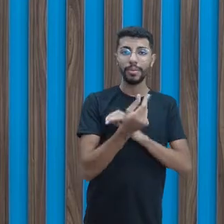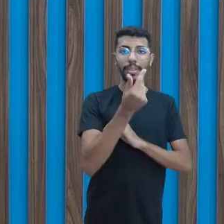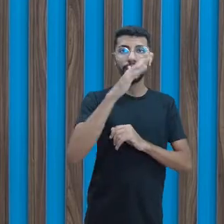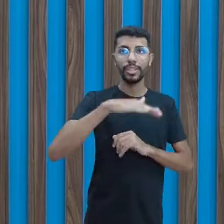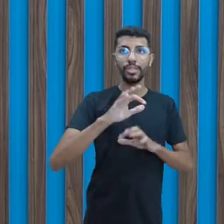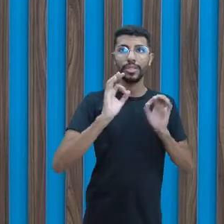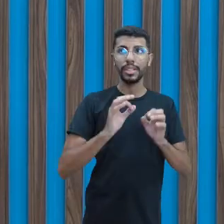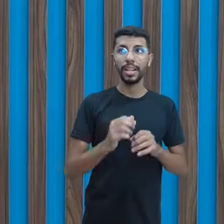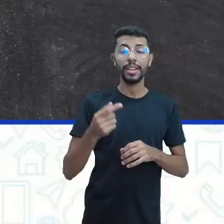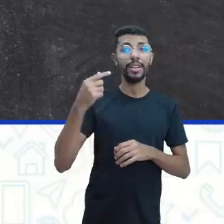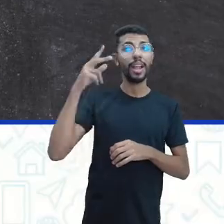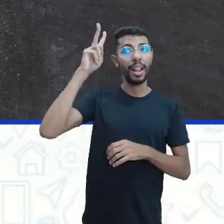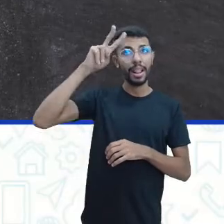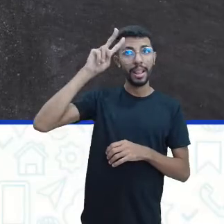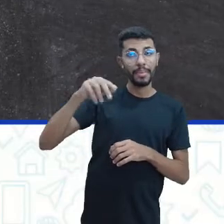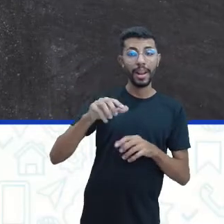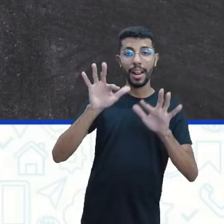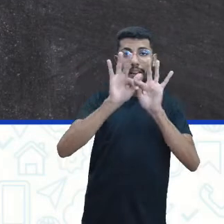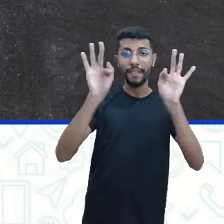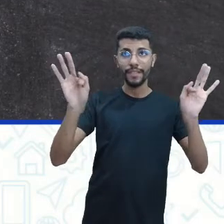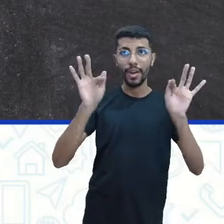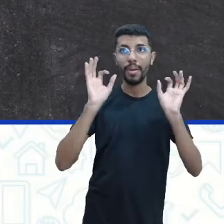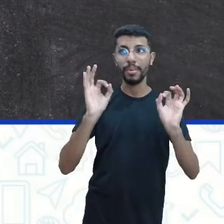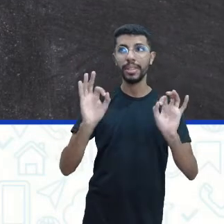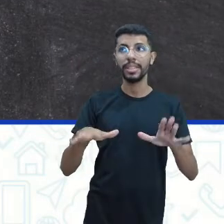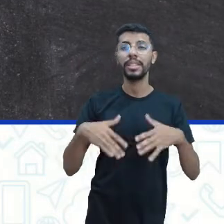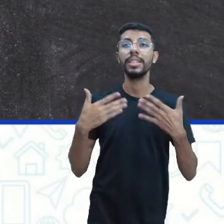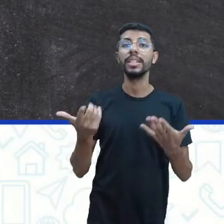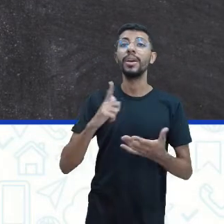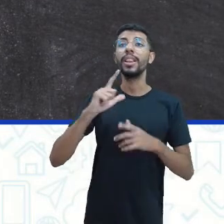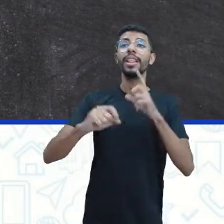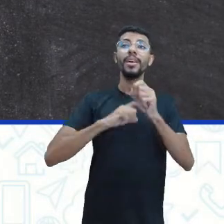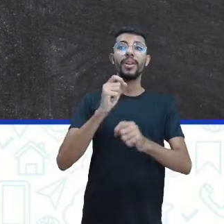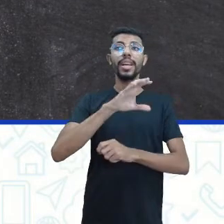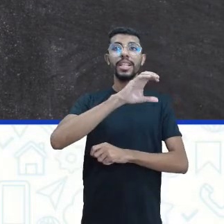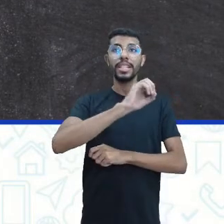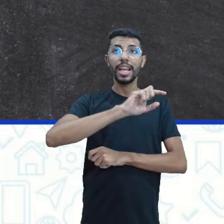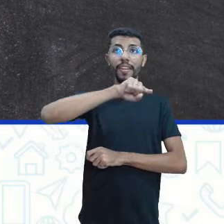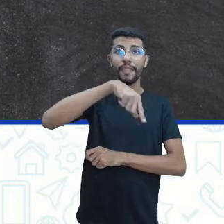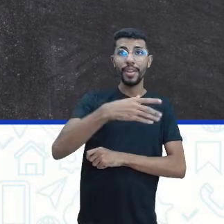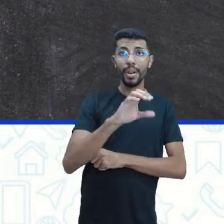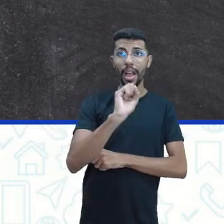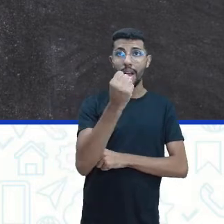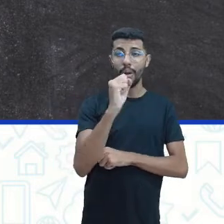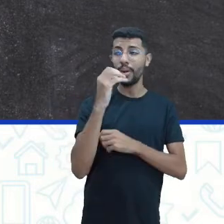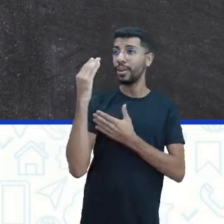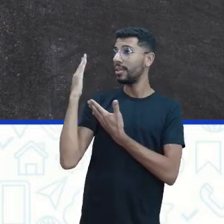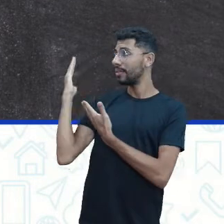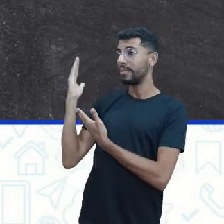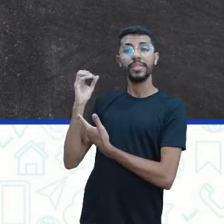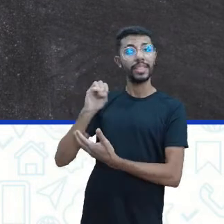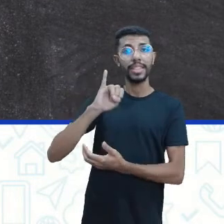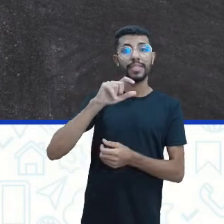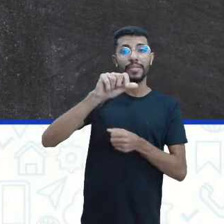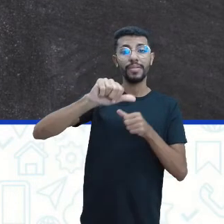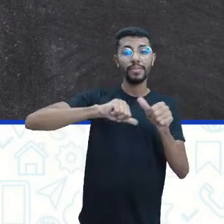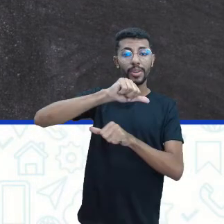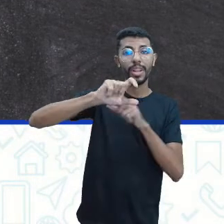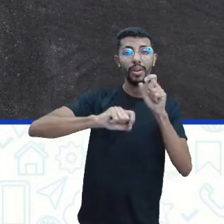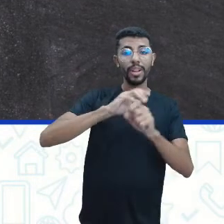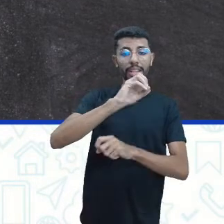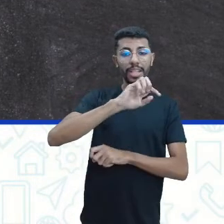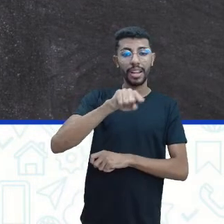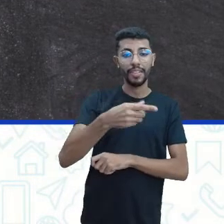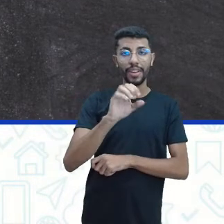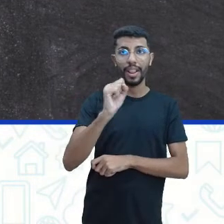aí colocar na tela aí. Pode ver aí que tem aí, ó, 0,8. Se você transformar esse 0,8